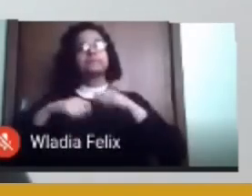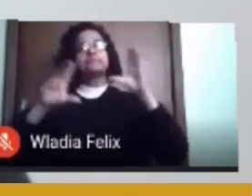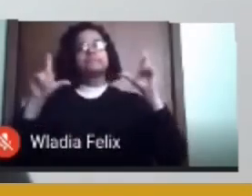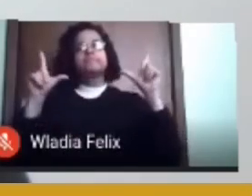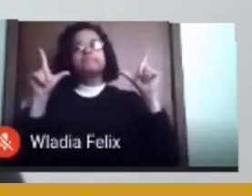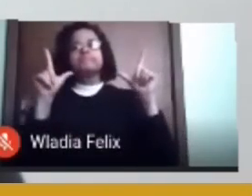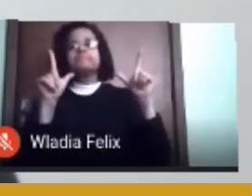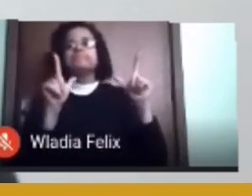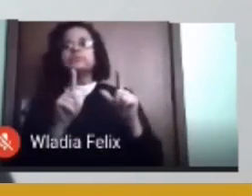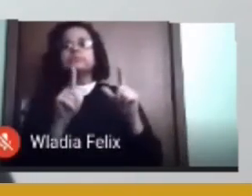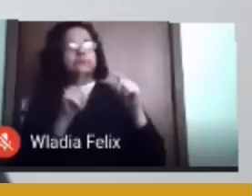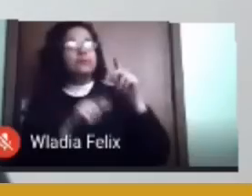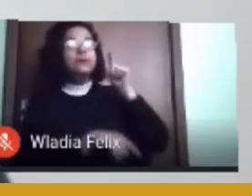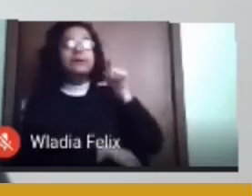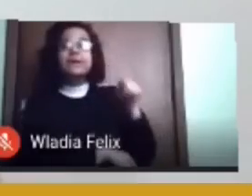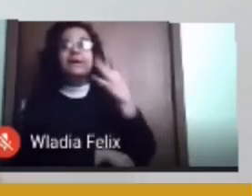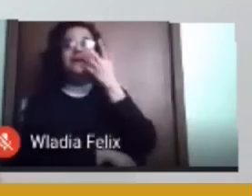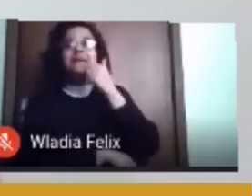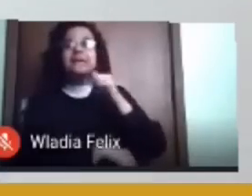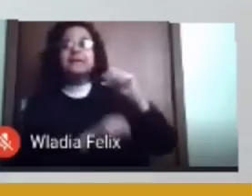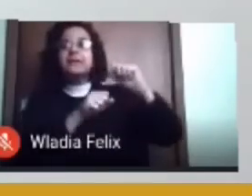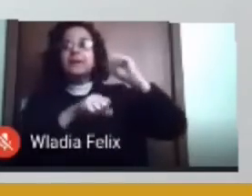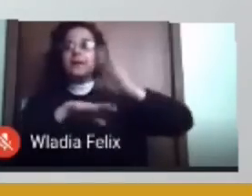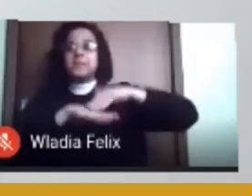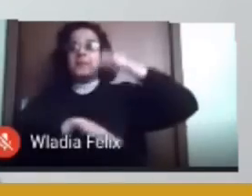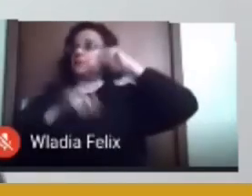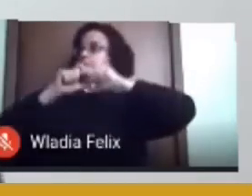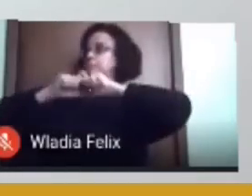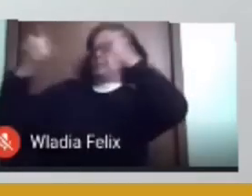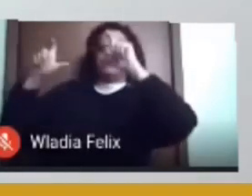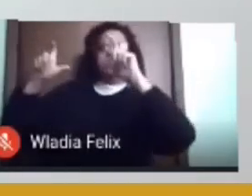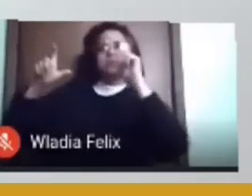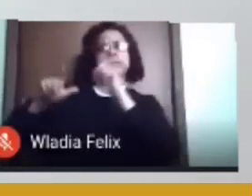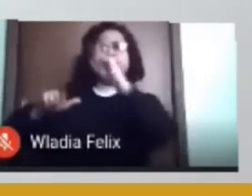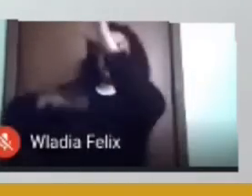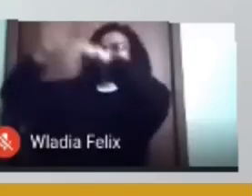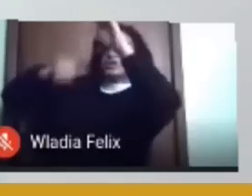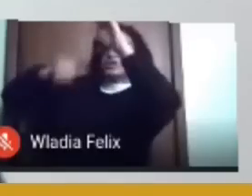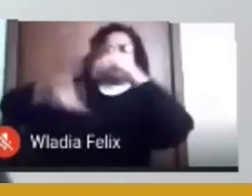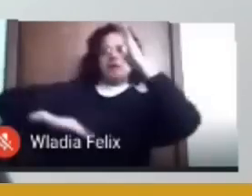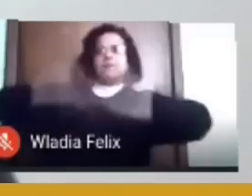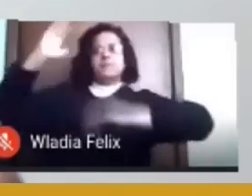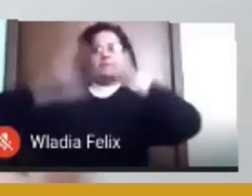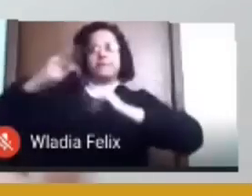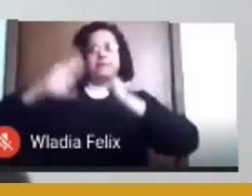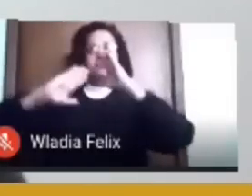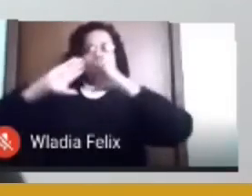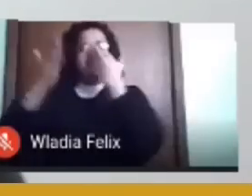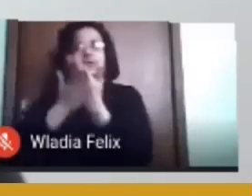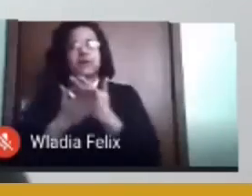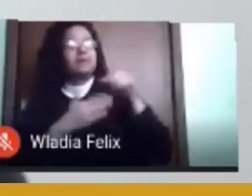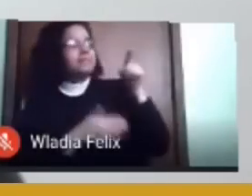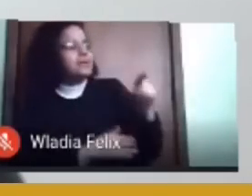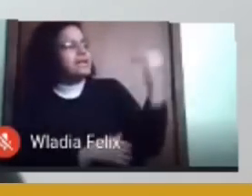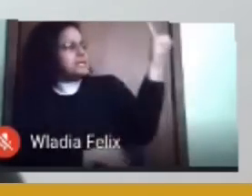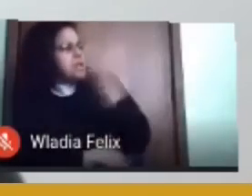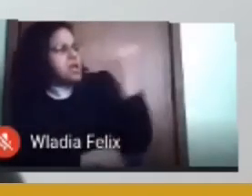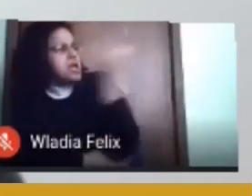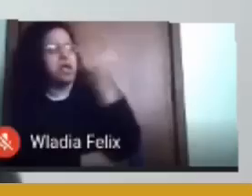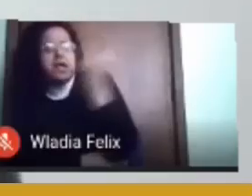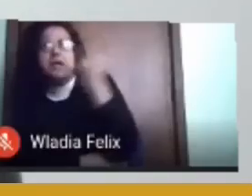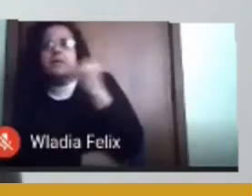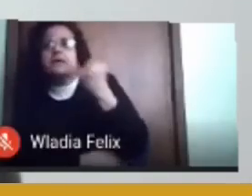da escola e pedir para a criança relatar de novo, isso não se faz, ok? Senão nós estamos fazendo um ato que se chama